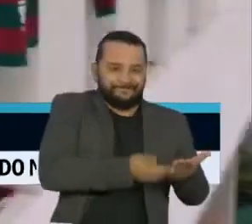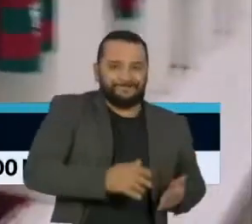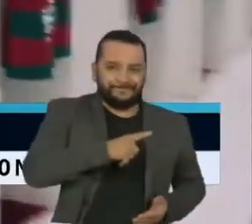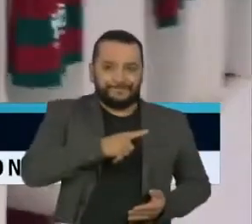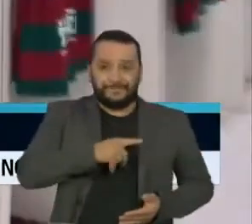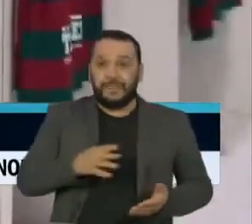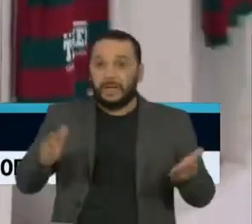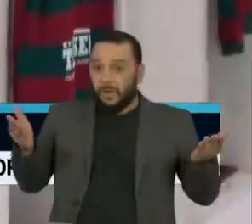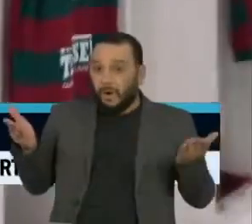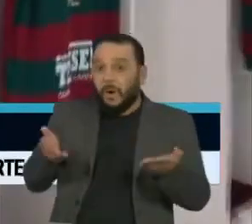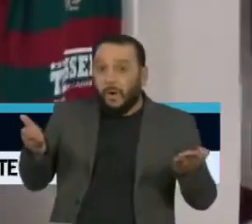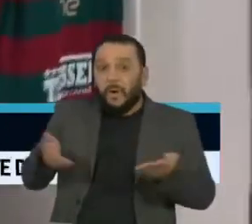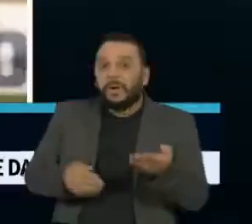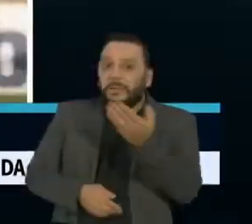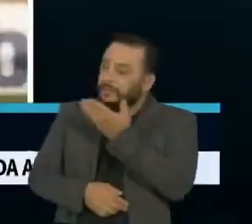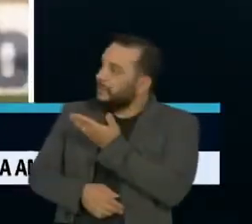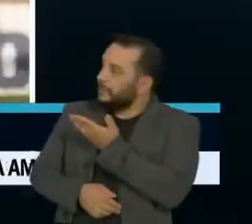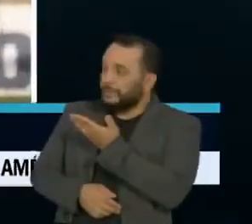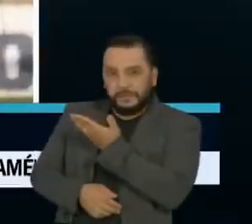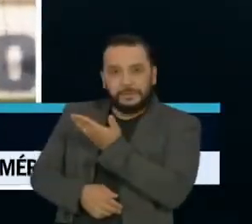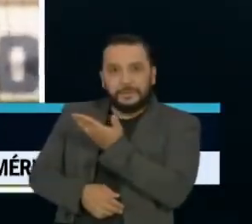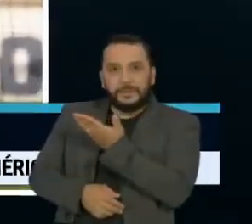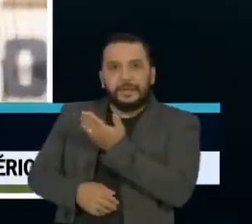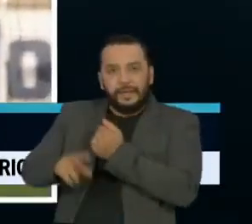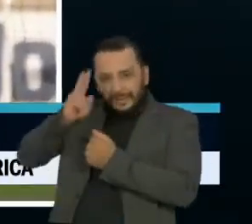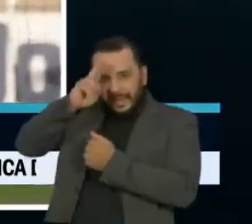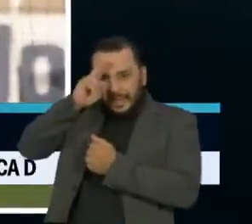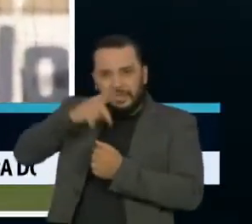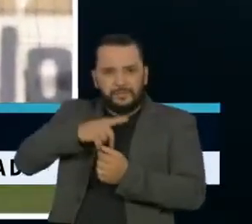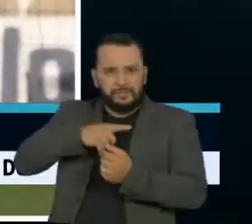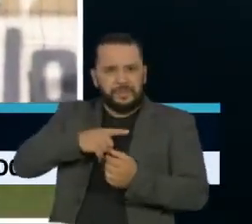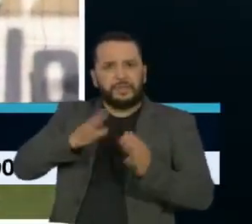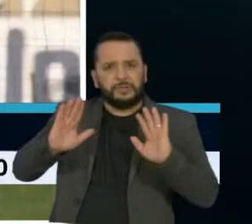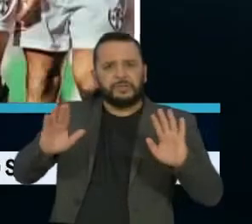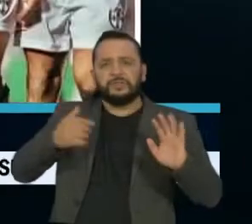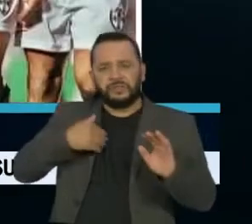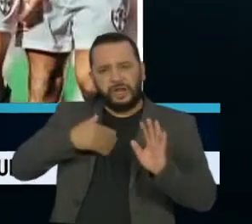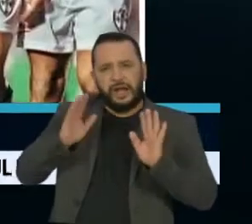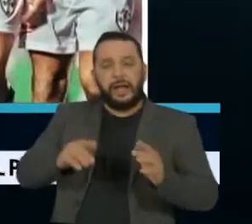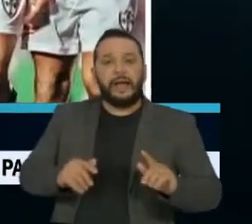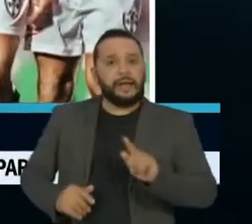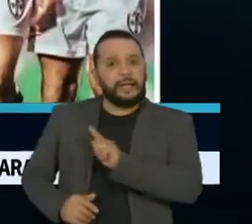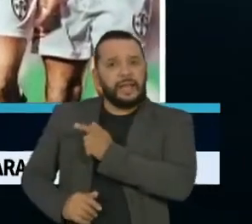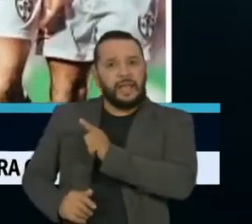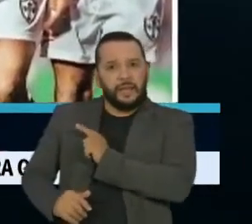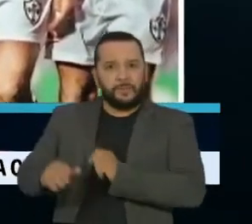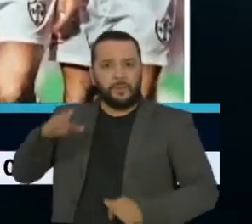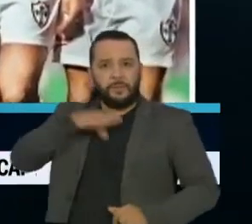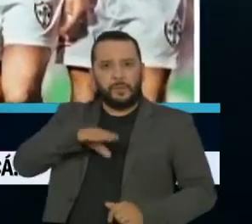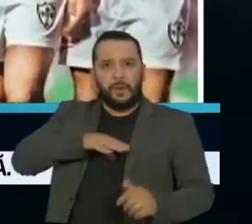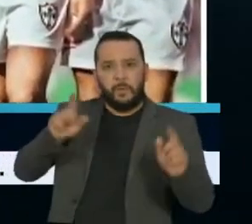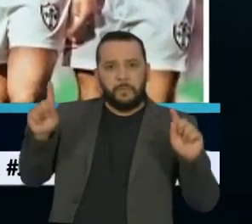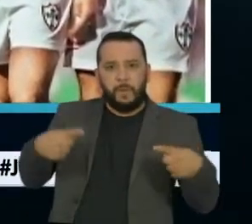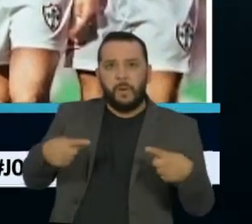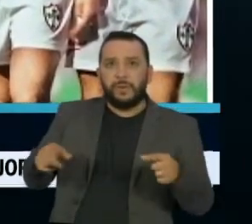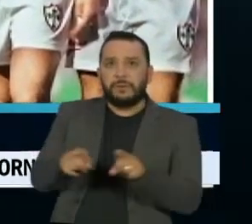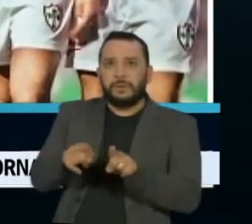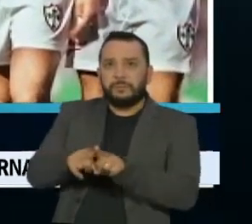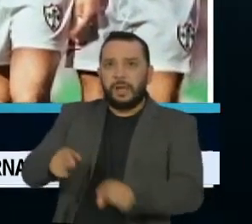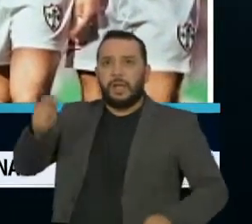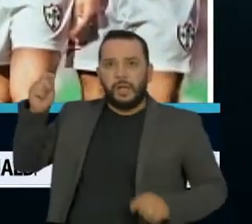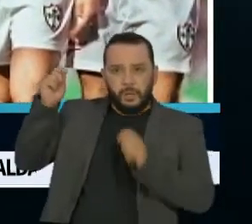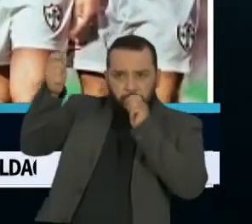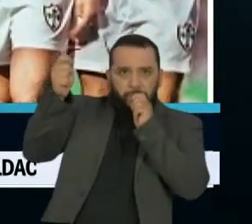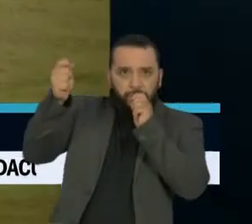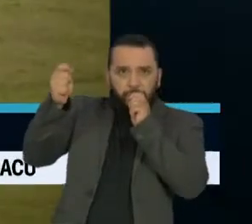virou vitória se faz maior, como aquela decisão de Brasileiro com o Grêmio, ou o tão lembrado apito do árbitro